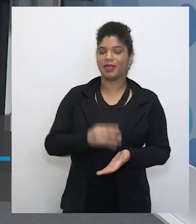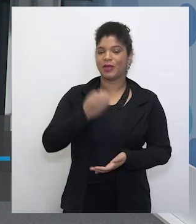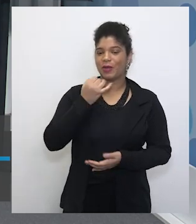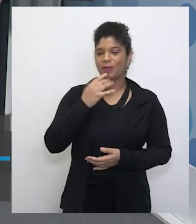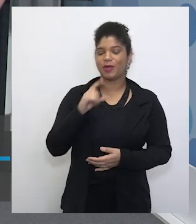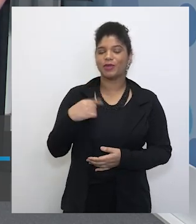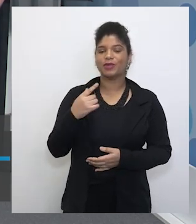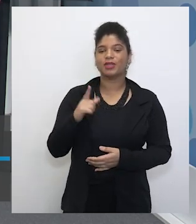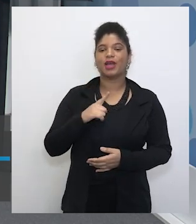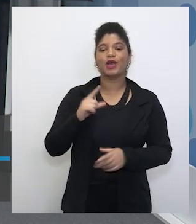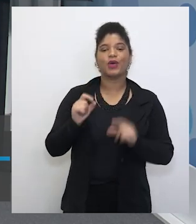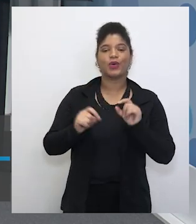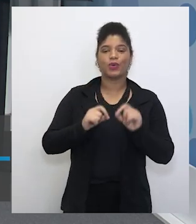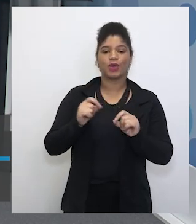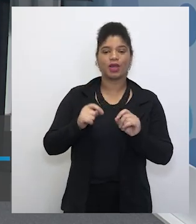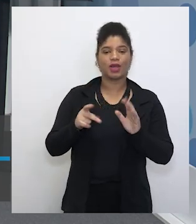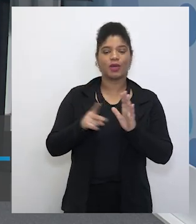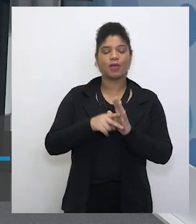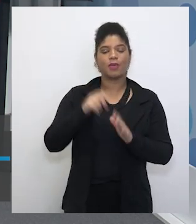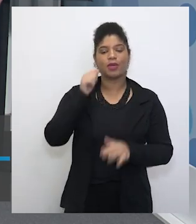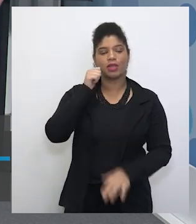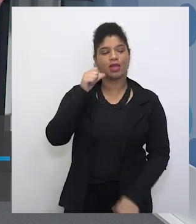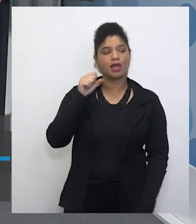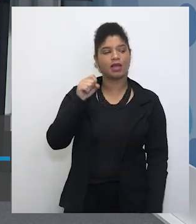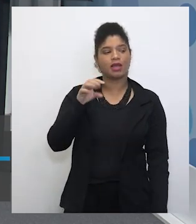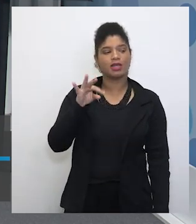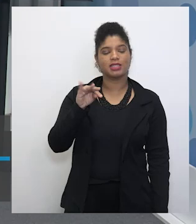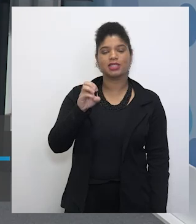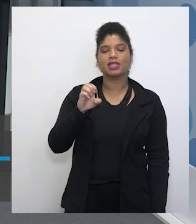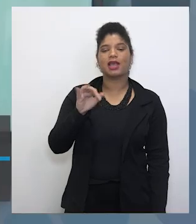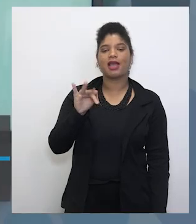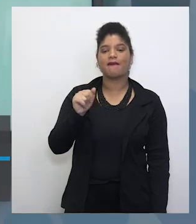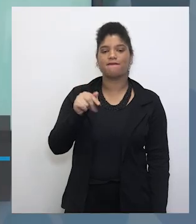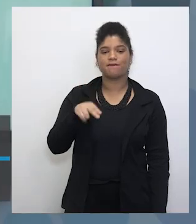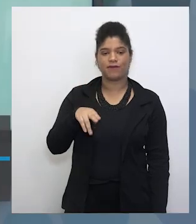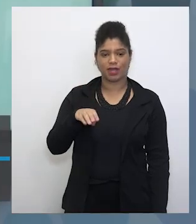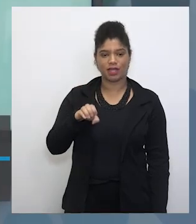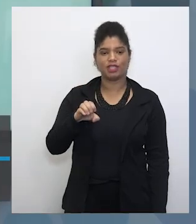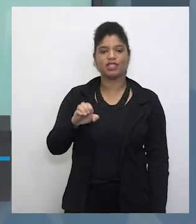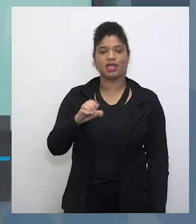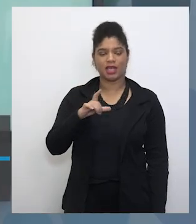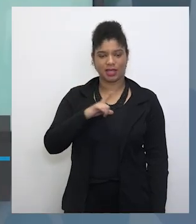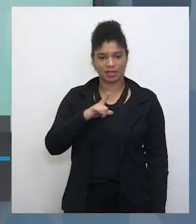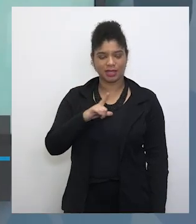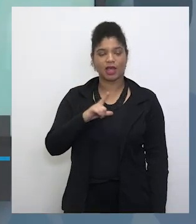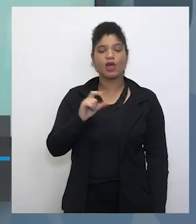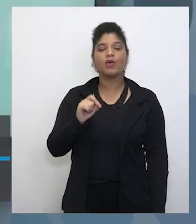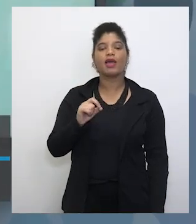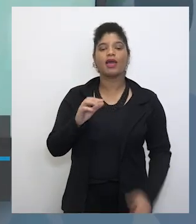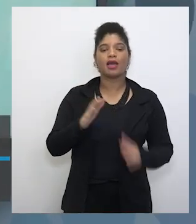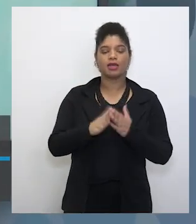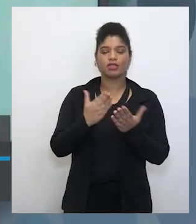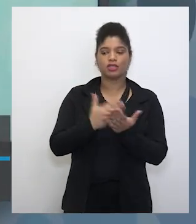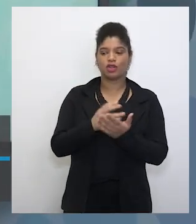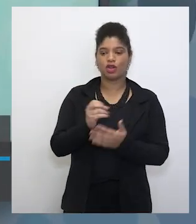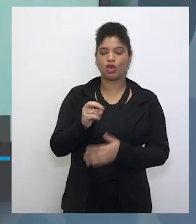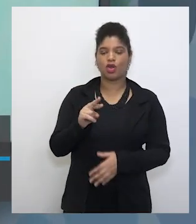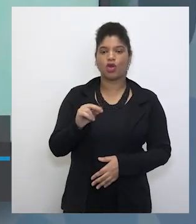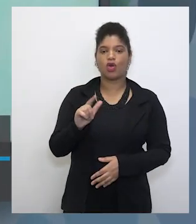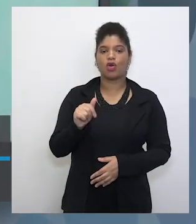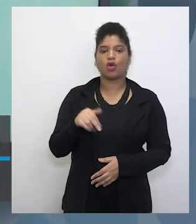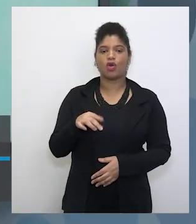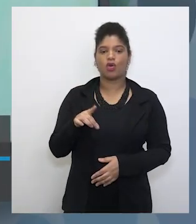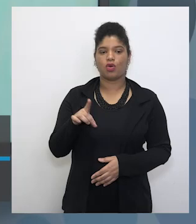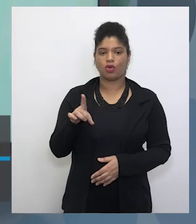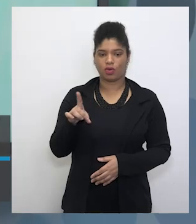gente tem aqui a Stephanie que mandou pra gente, né? About consumerism, lá da escola Orlandi. Legal. Valeu,